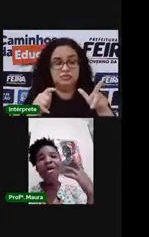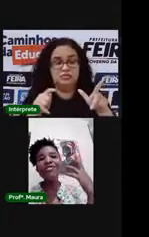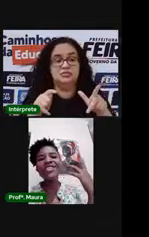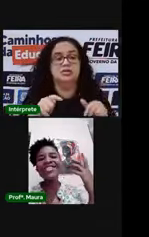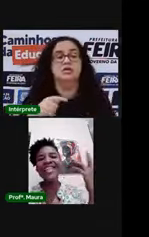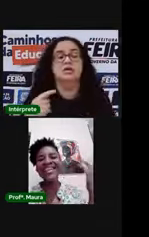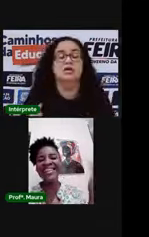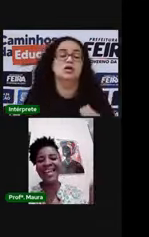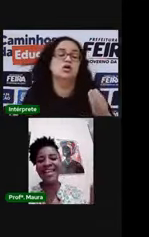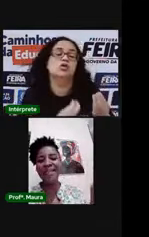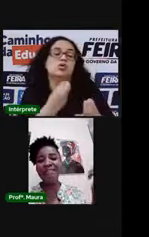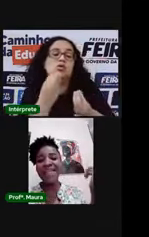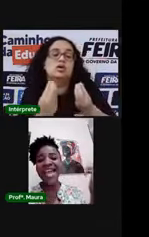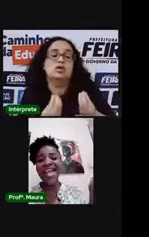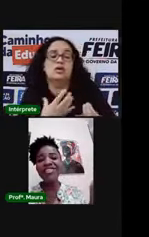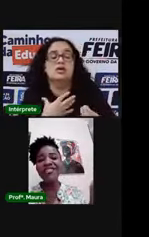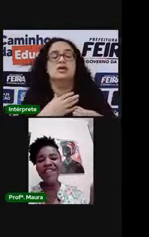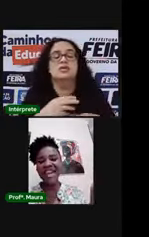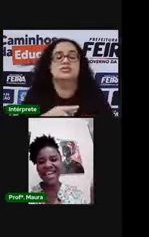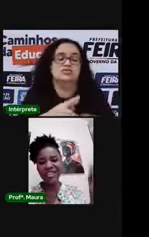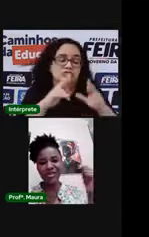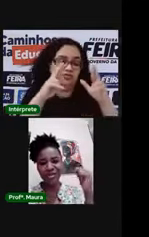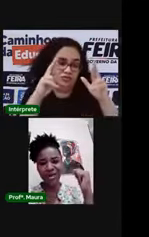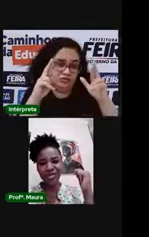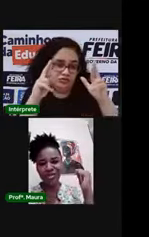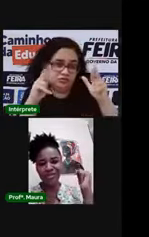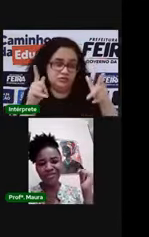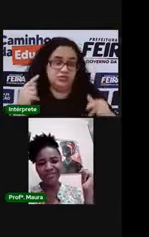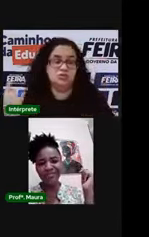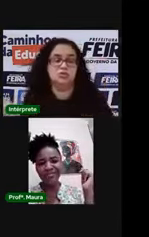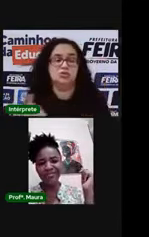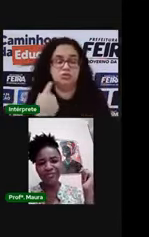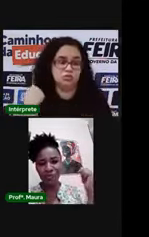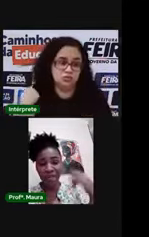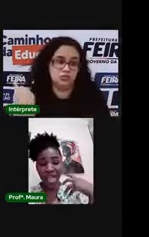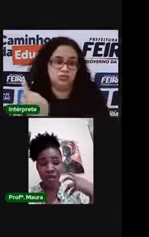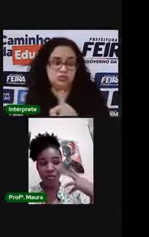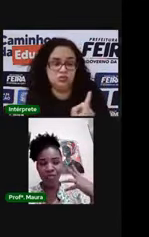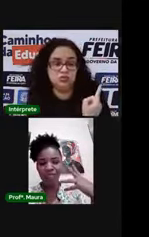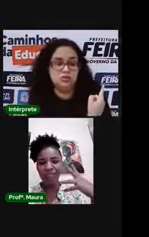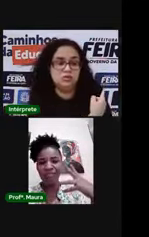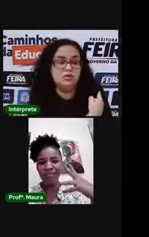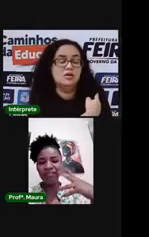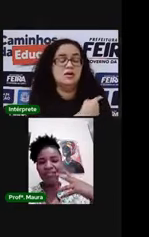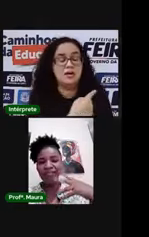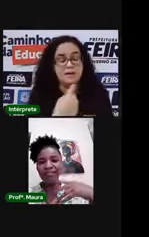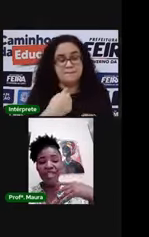Que o modo de ser dele é bem diferente do nosso, do meu?